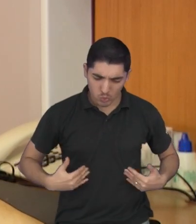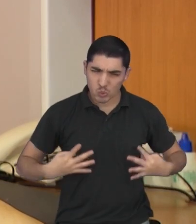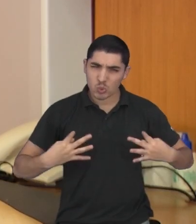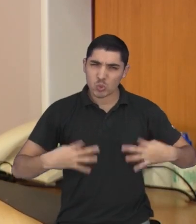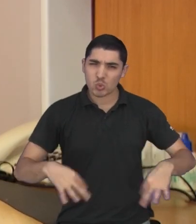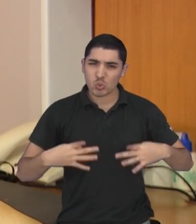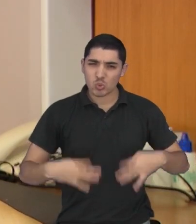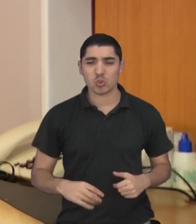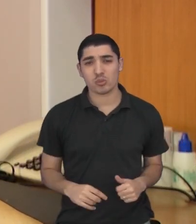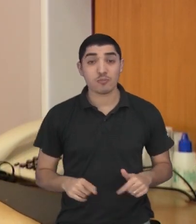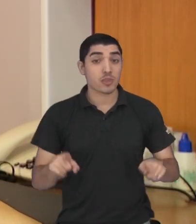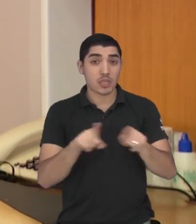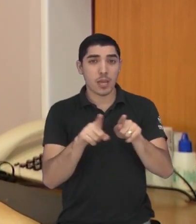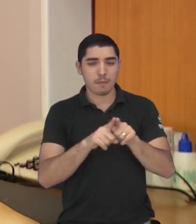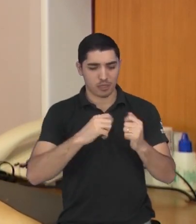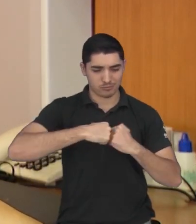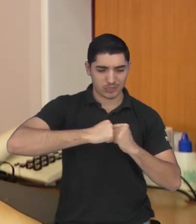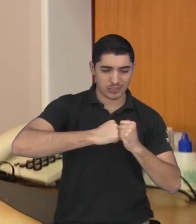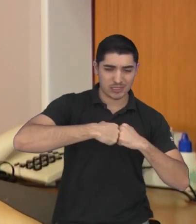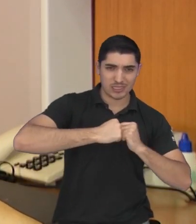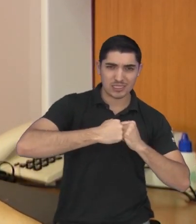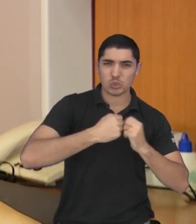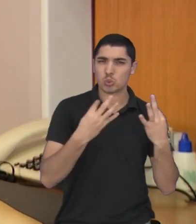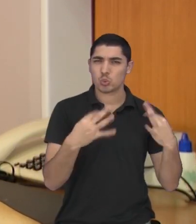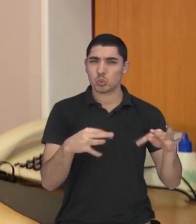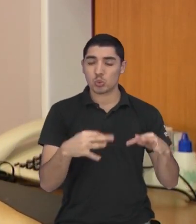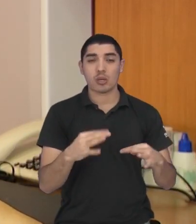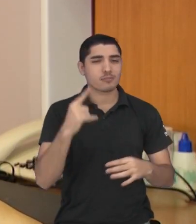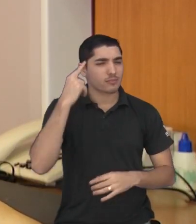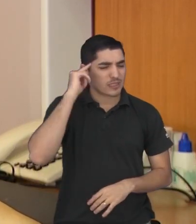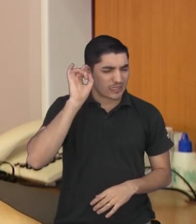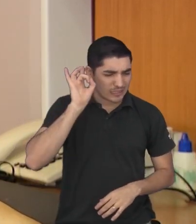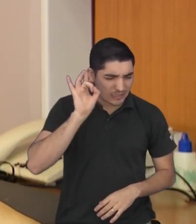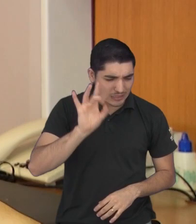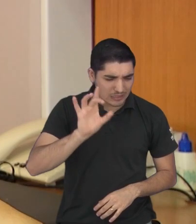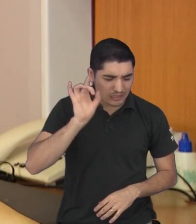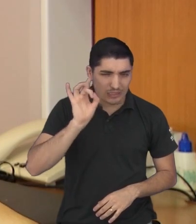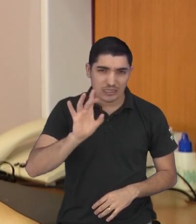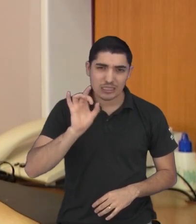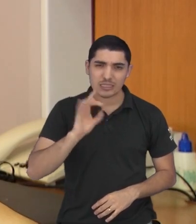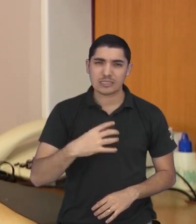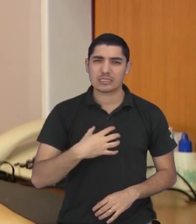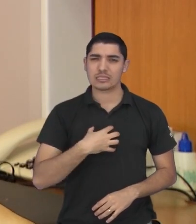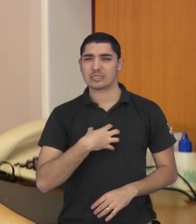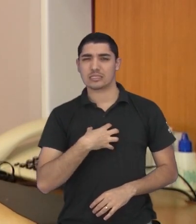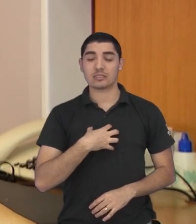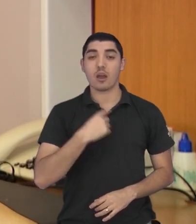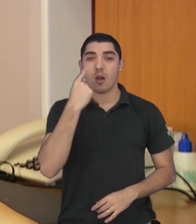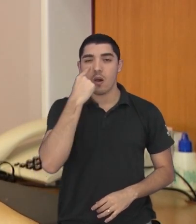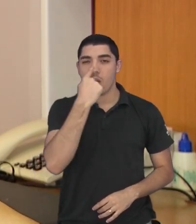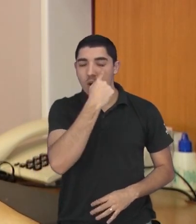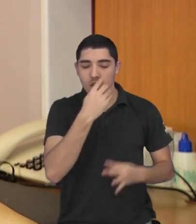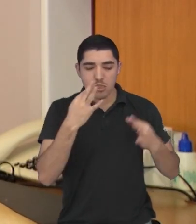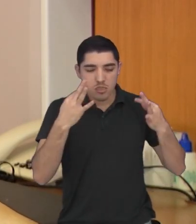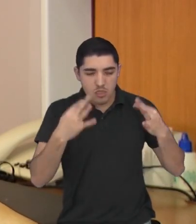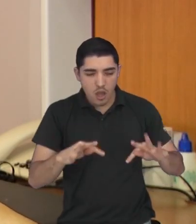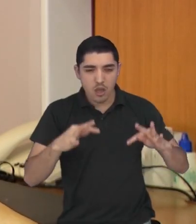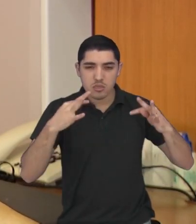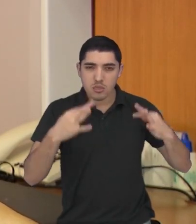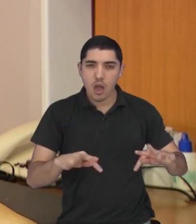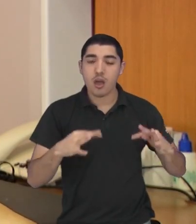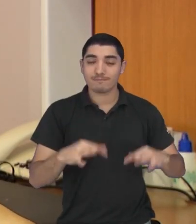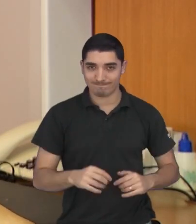anos. Depois nós tivemos a impossibilidade do poder público em poder fazer obras de expansão. Então é muito caro para o poder público